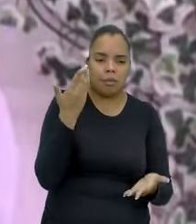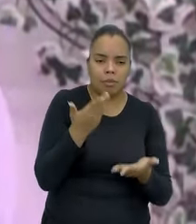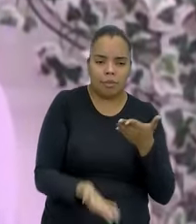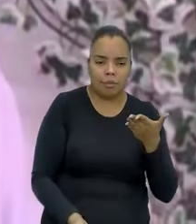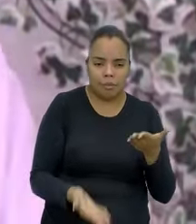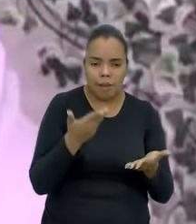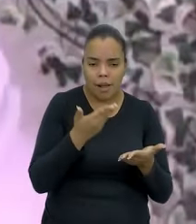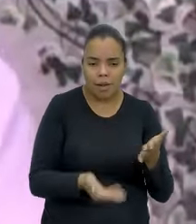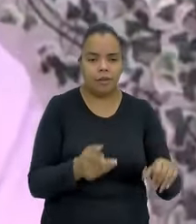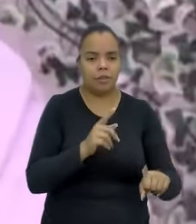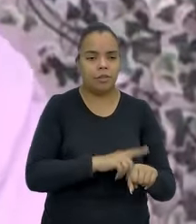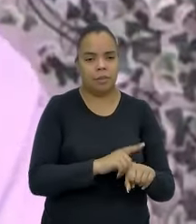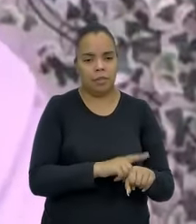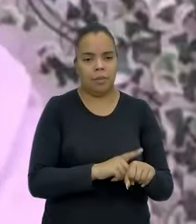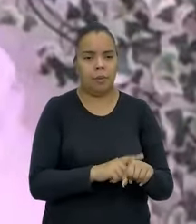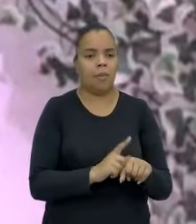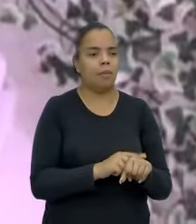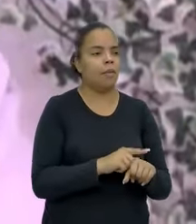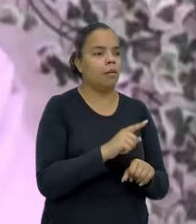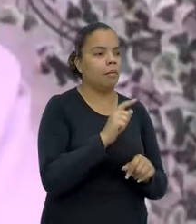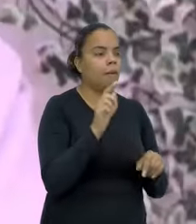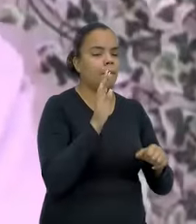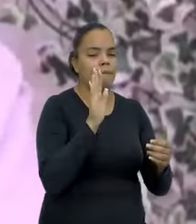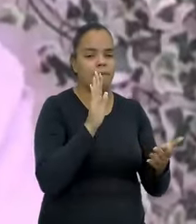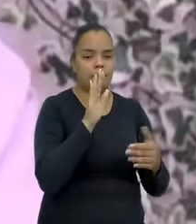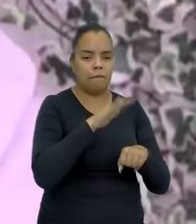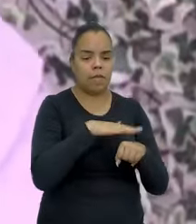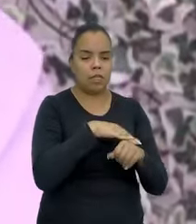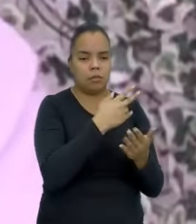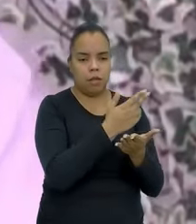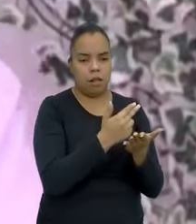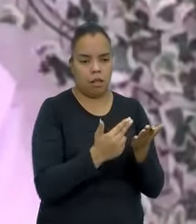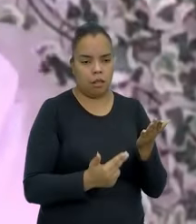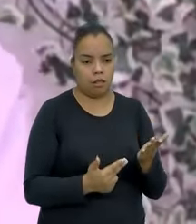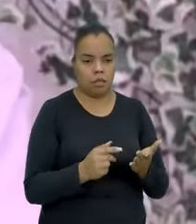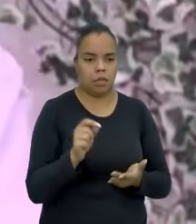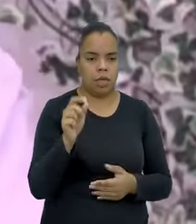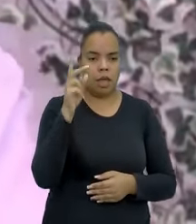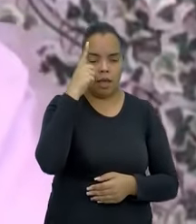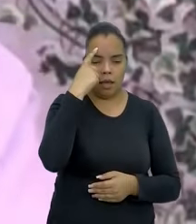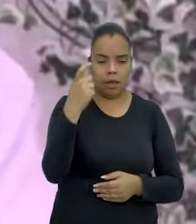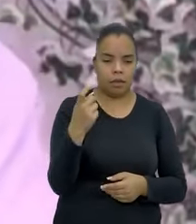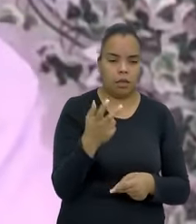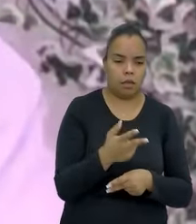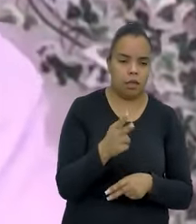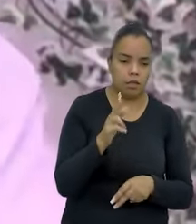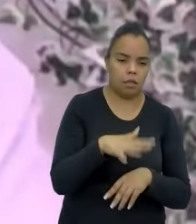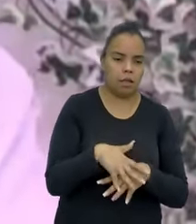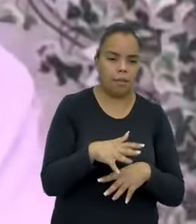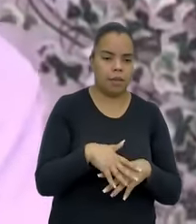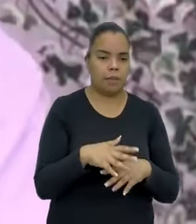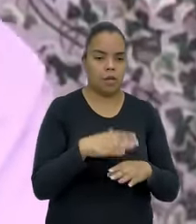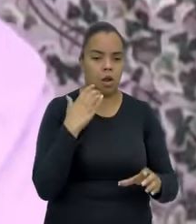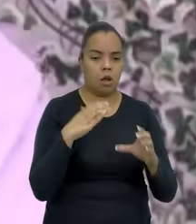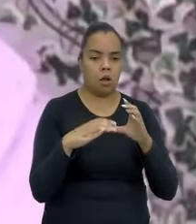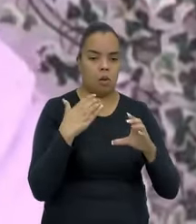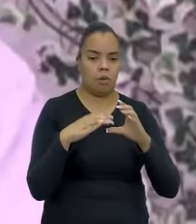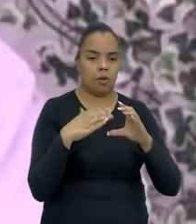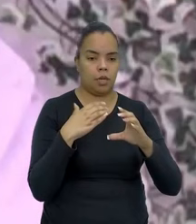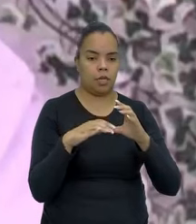para que a gente faça esses desenhos então a ideia da Matemática é que a gente tem uma comunicação